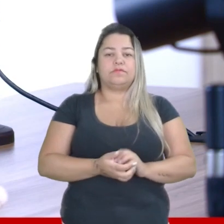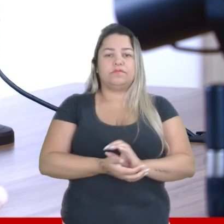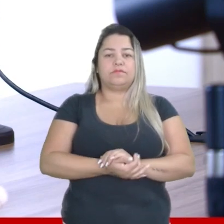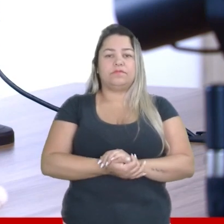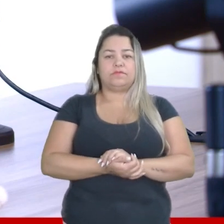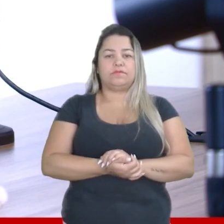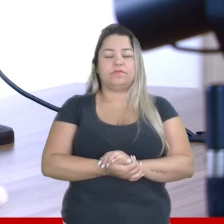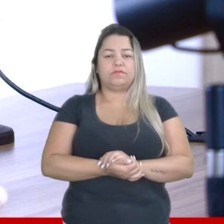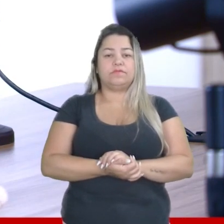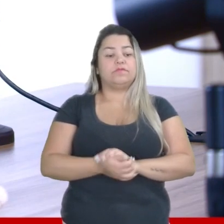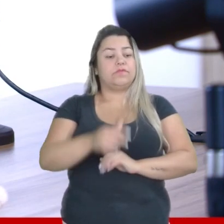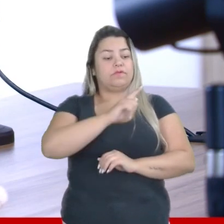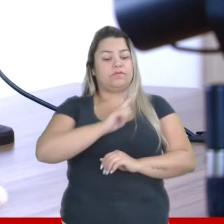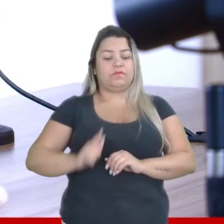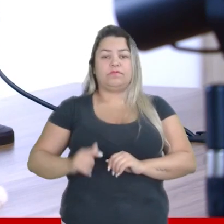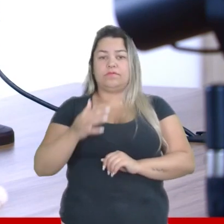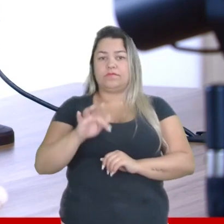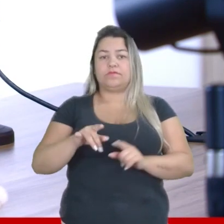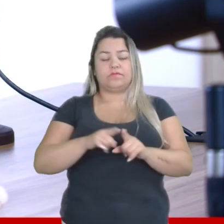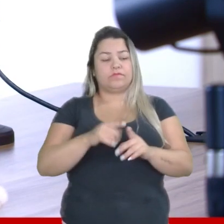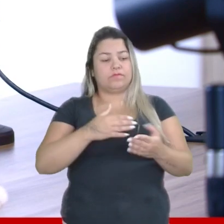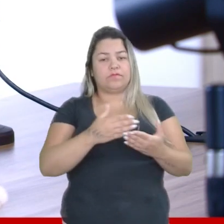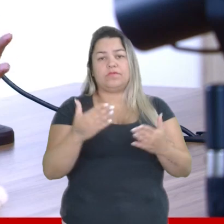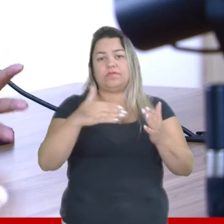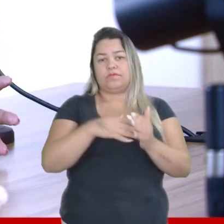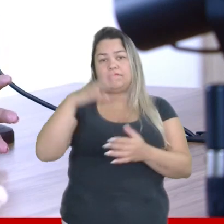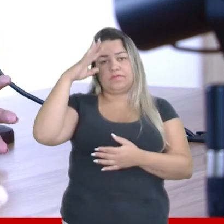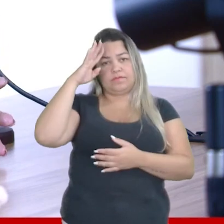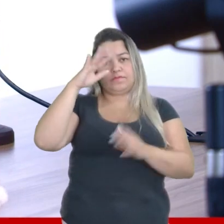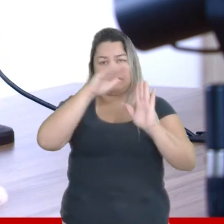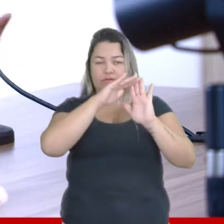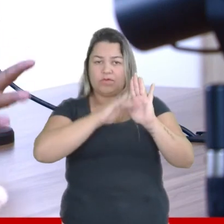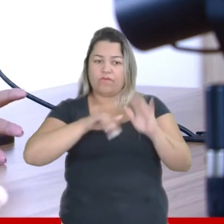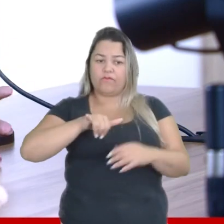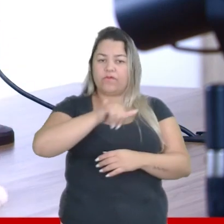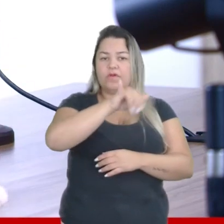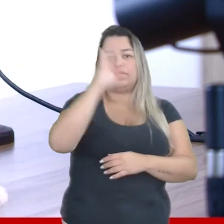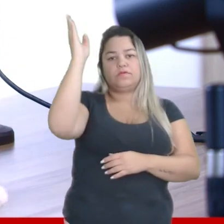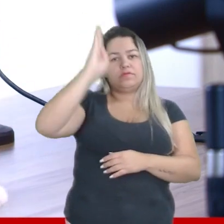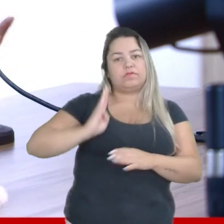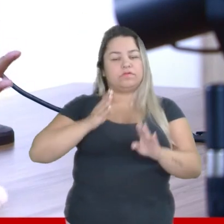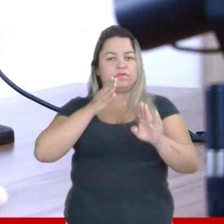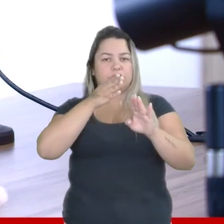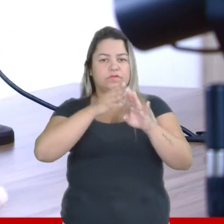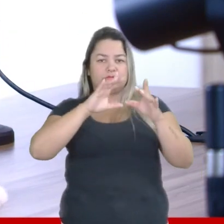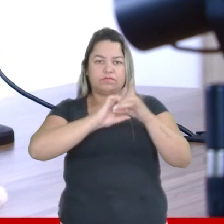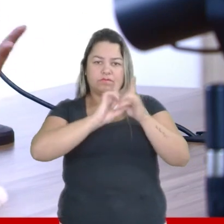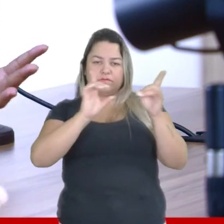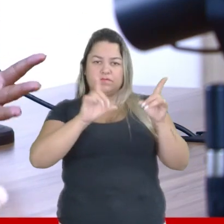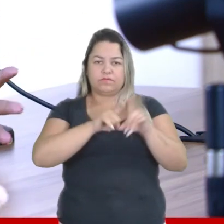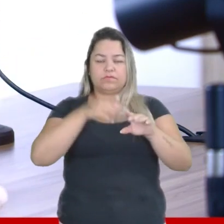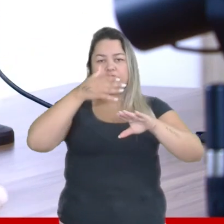das mulheres negras. É um espaço formativo de atividades,